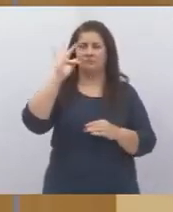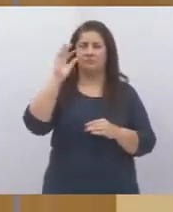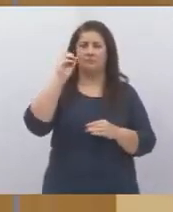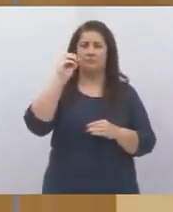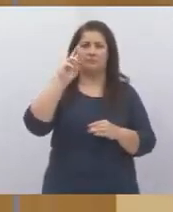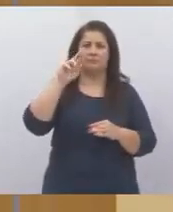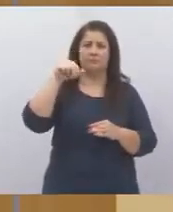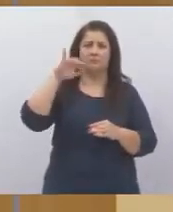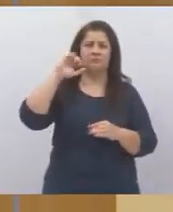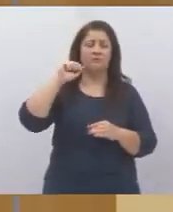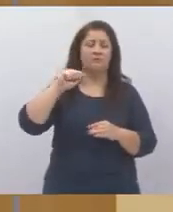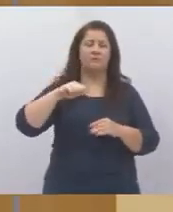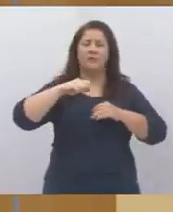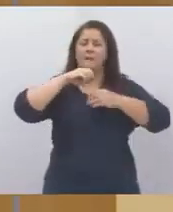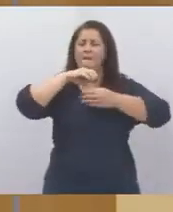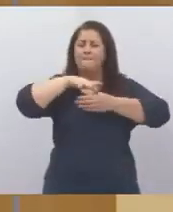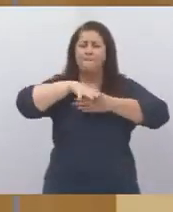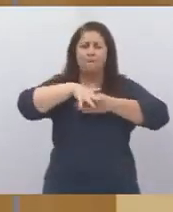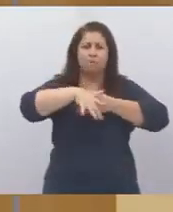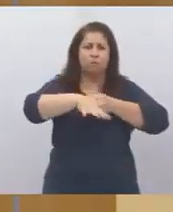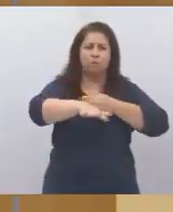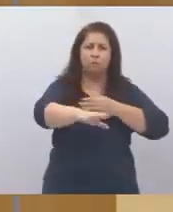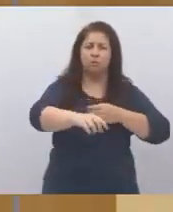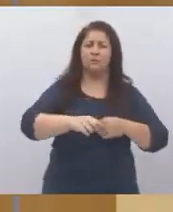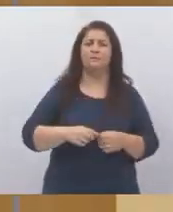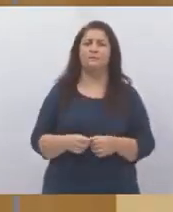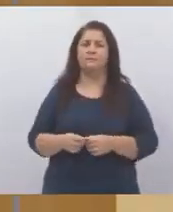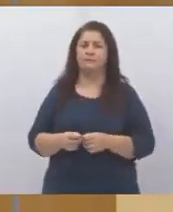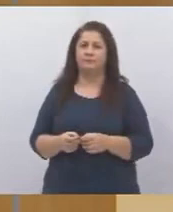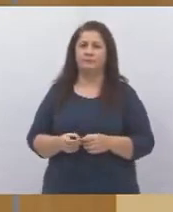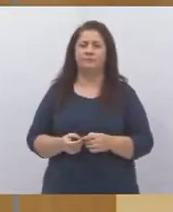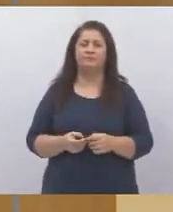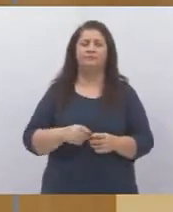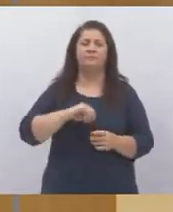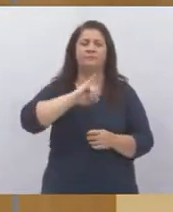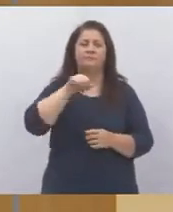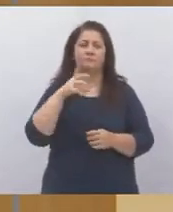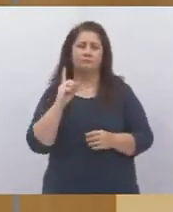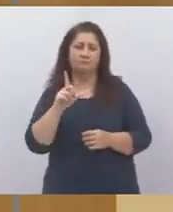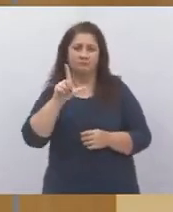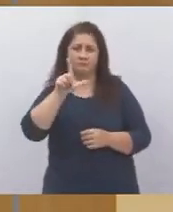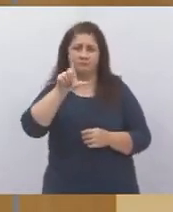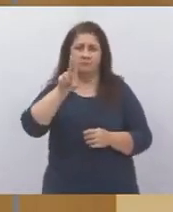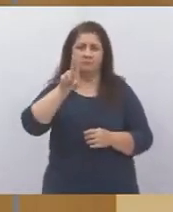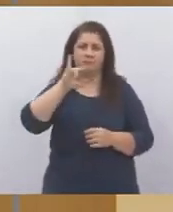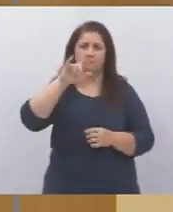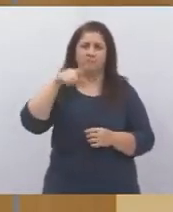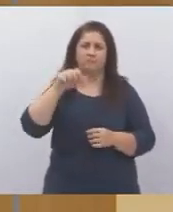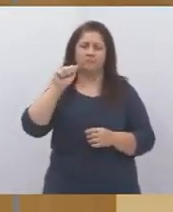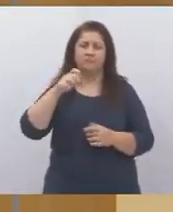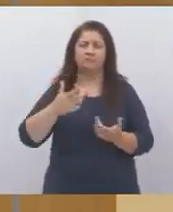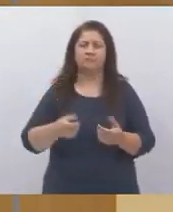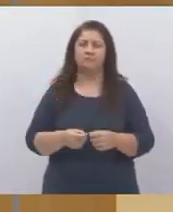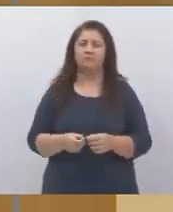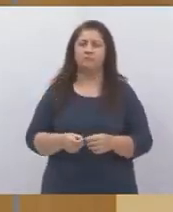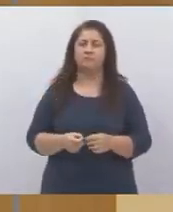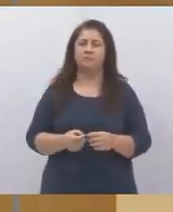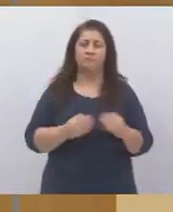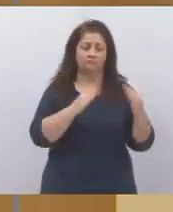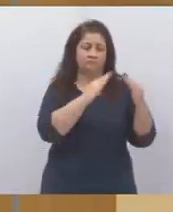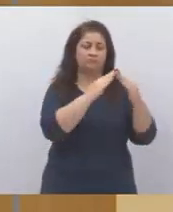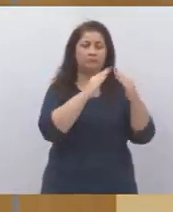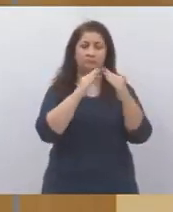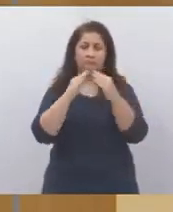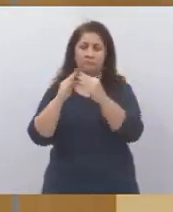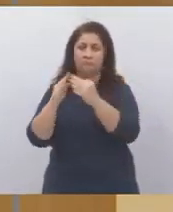Aldo Santana alaga toda aquela região é Jardim Luiza é o condomínio é que